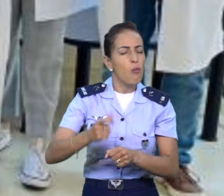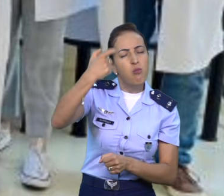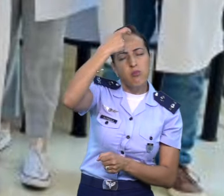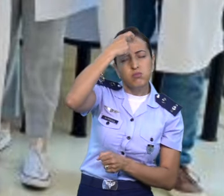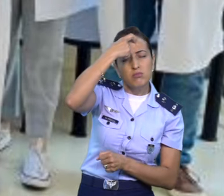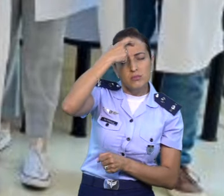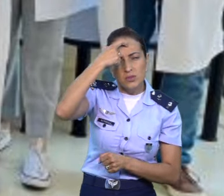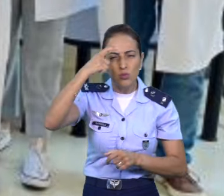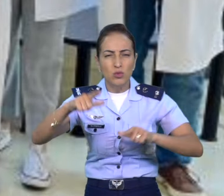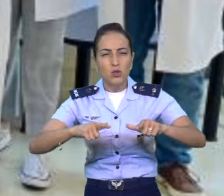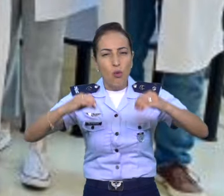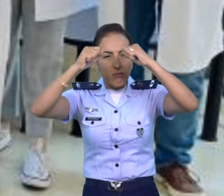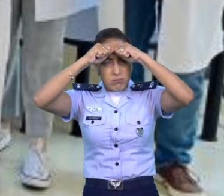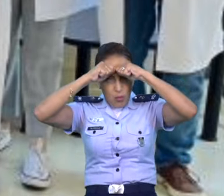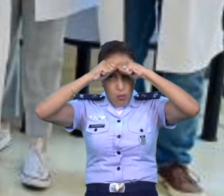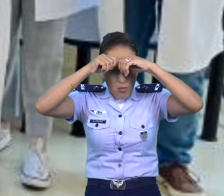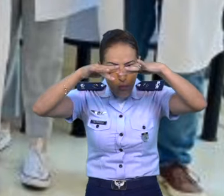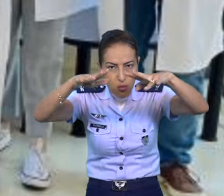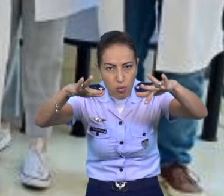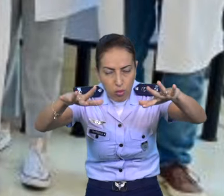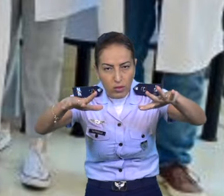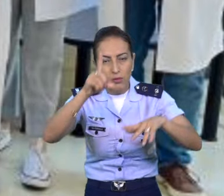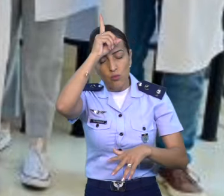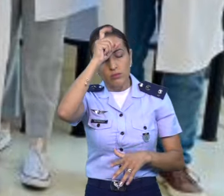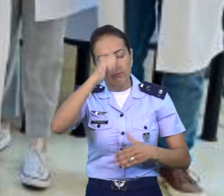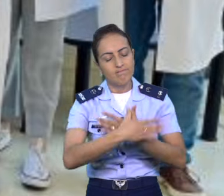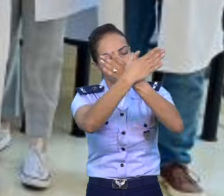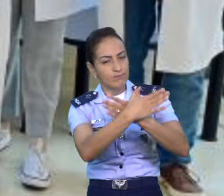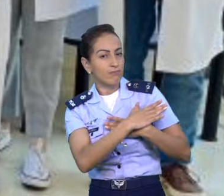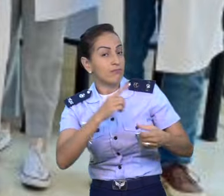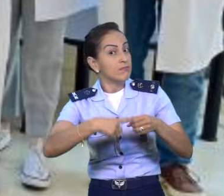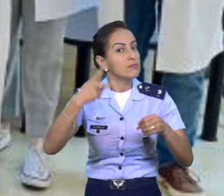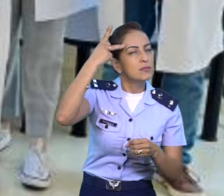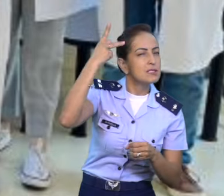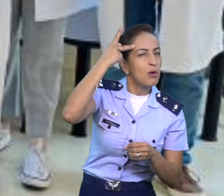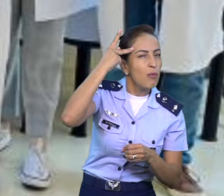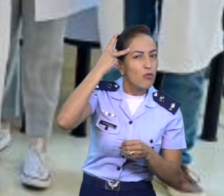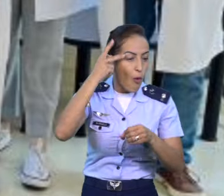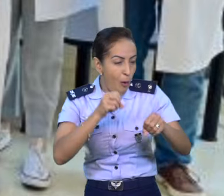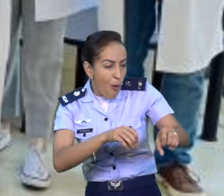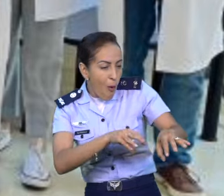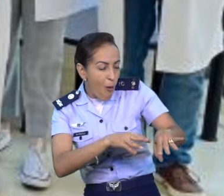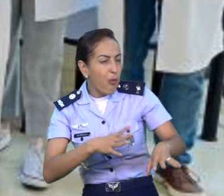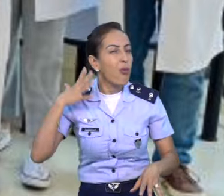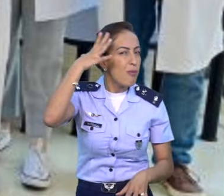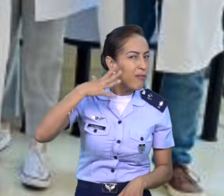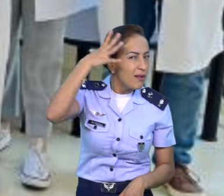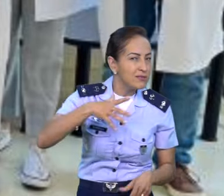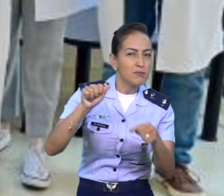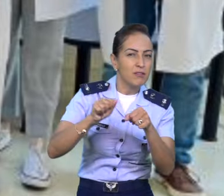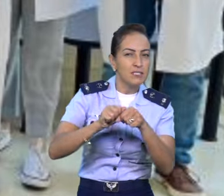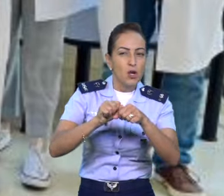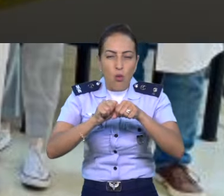de conscientização do transtorno do espectro autista. No Hospital de Força Aérea de São Paulo, foram ministradas palestras